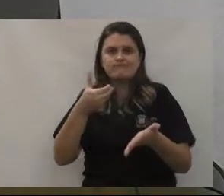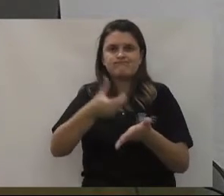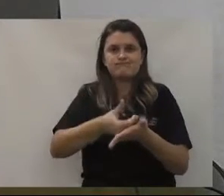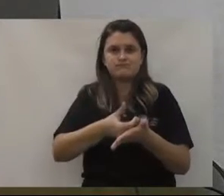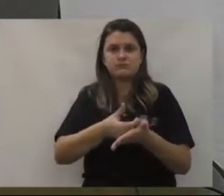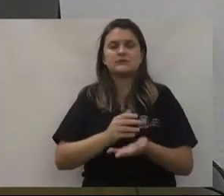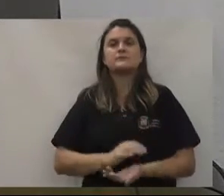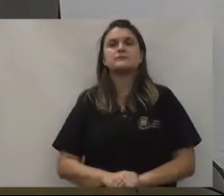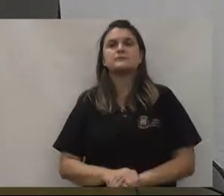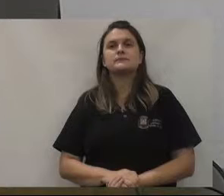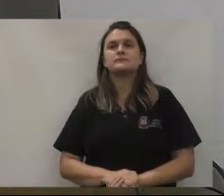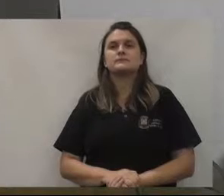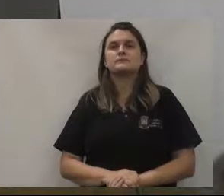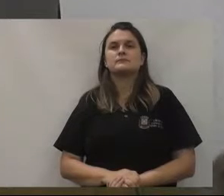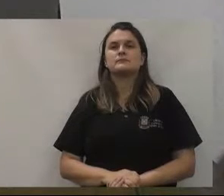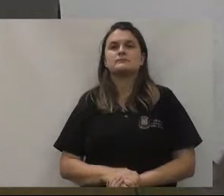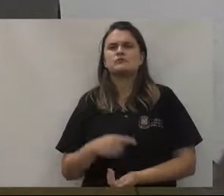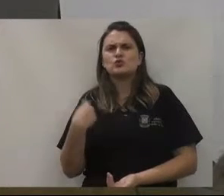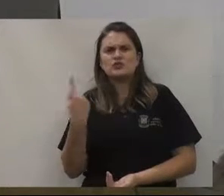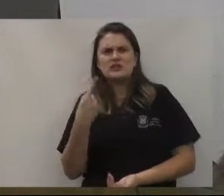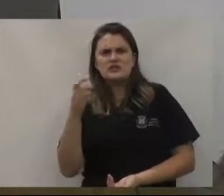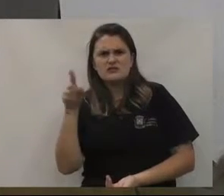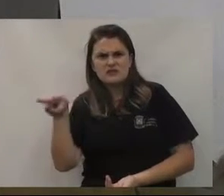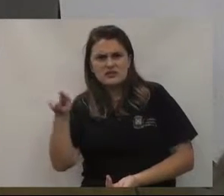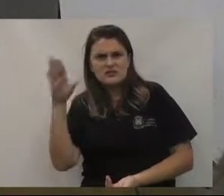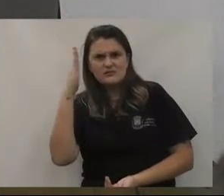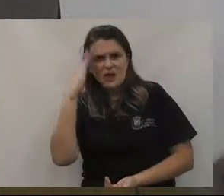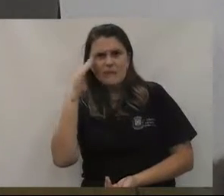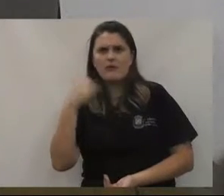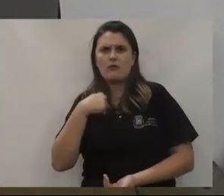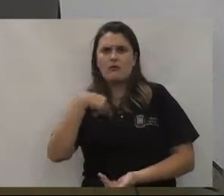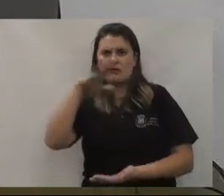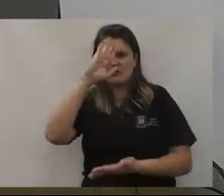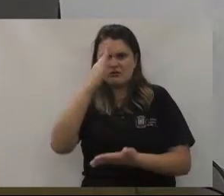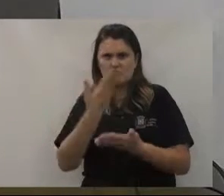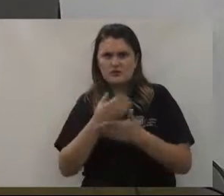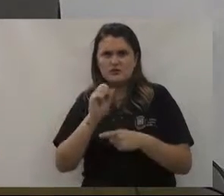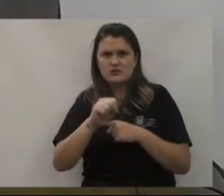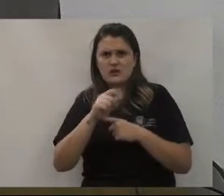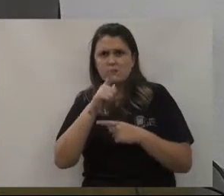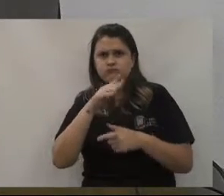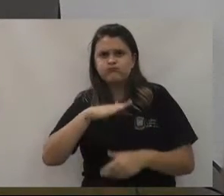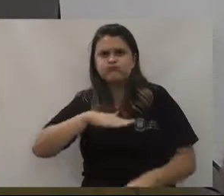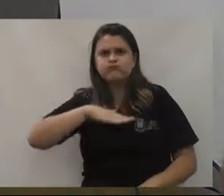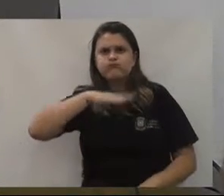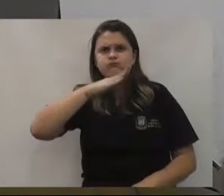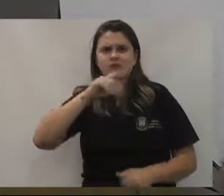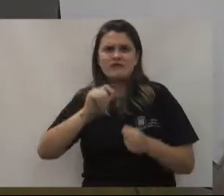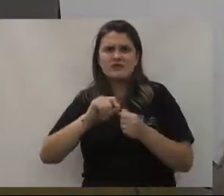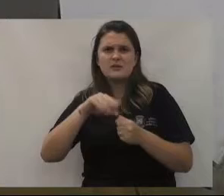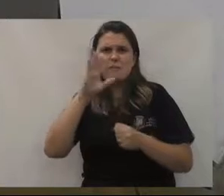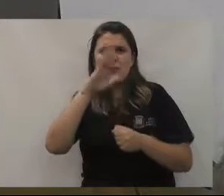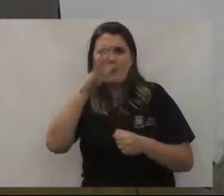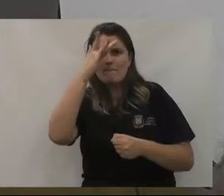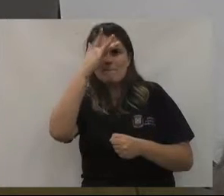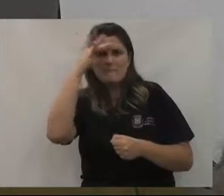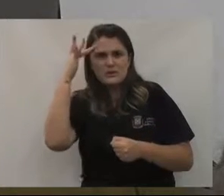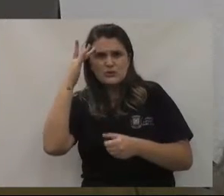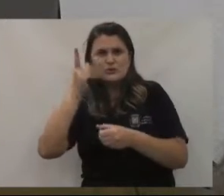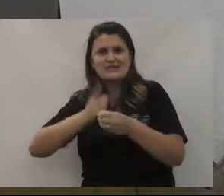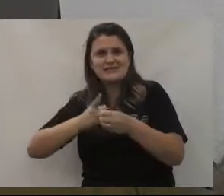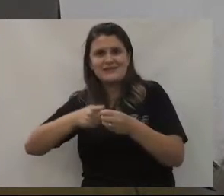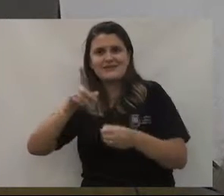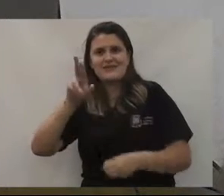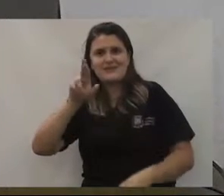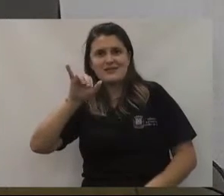Então, não sei se os senhores estão sabendo, acredito que sim, a nossa enchente prejudica até o pessoal de Rio Negrinho e